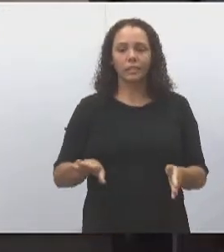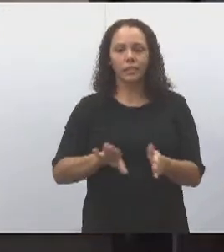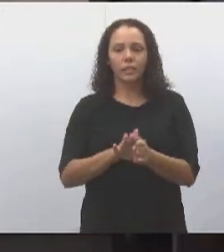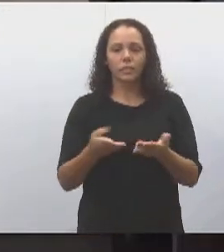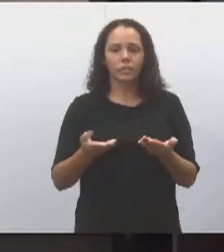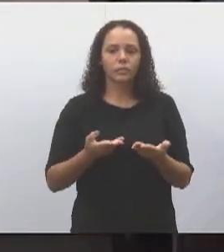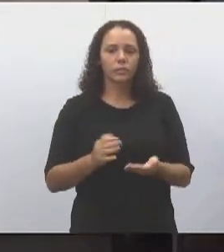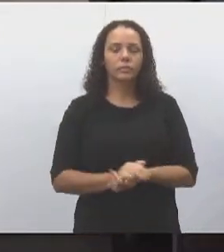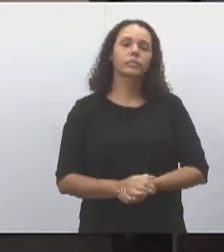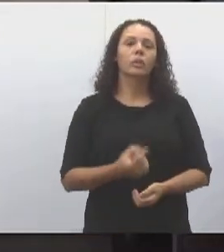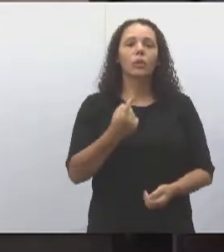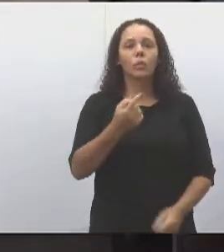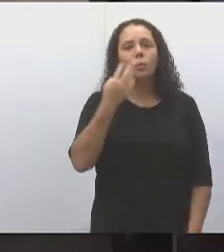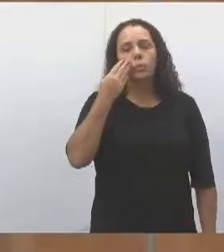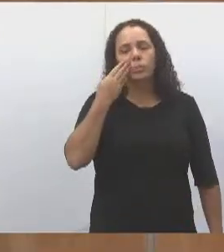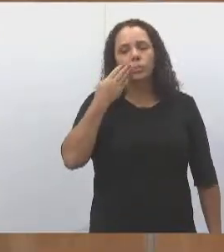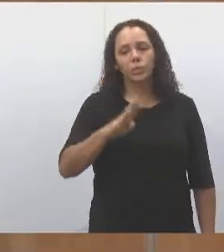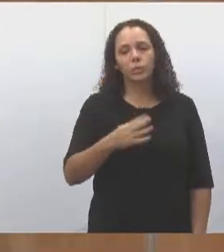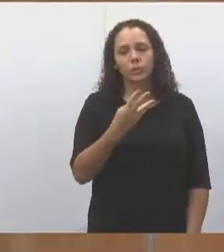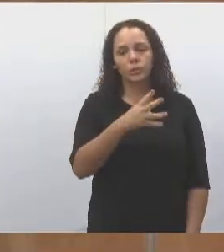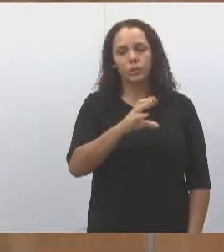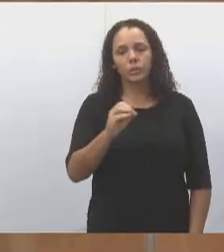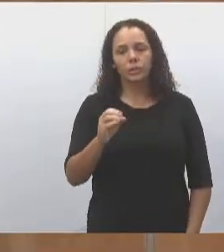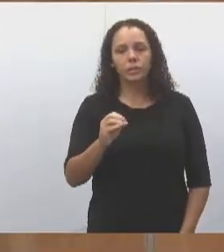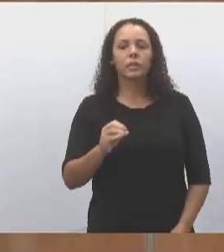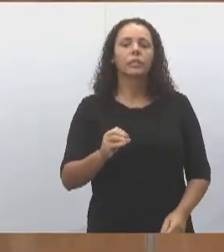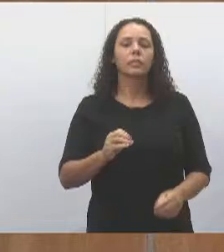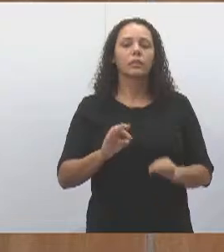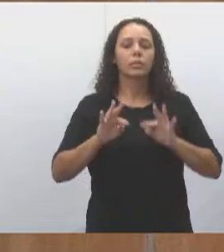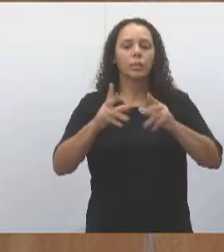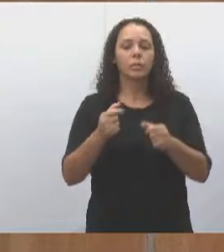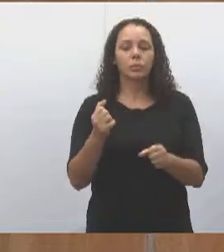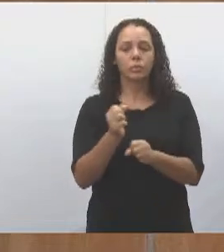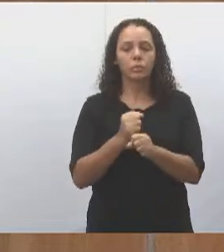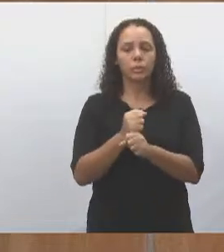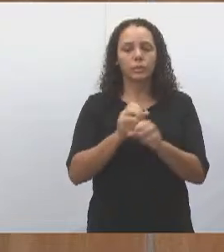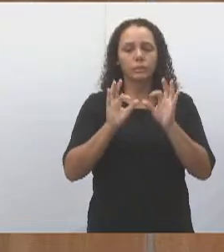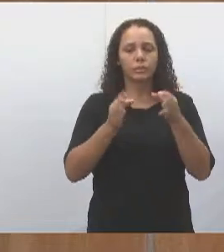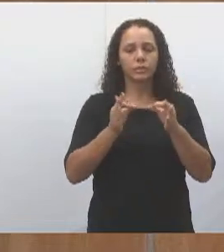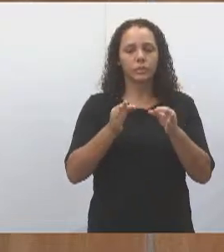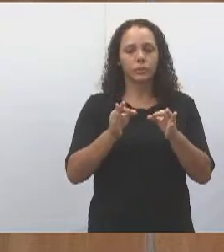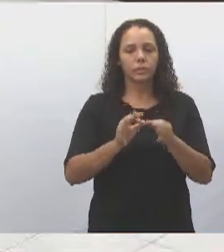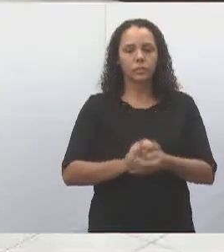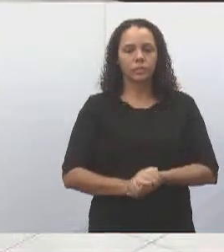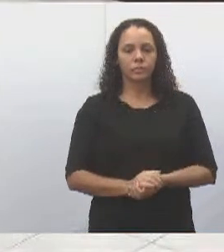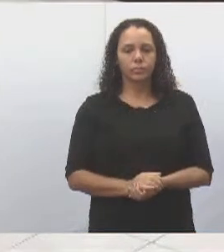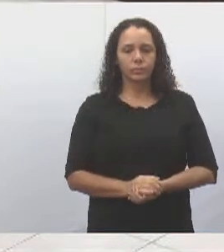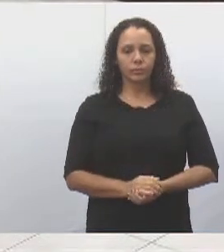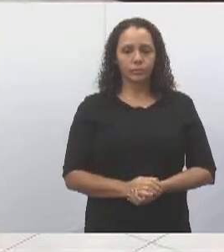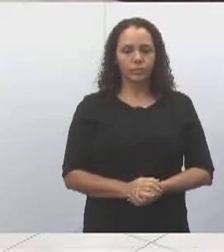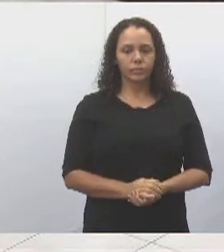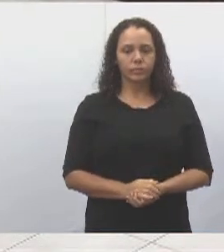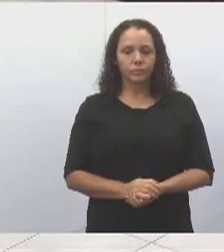bilhão arrecadado. e 400 é a receita corrente líquida para o ano inteiro, correto. É isso mesmo. É isso mesmo. Obrigado. Naja.